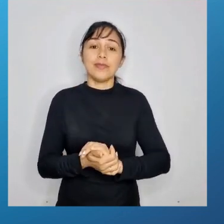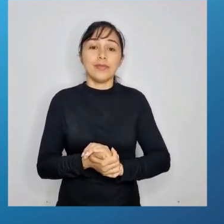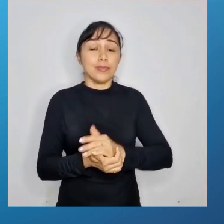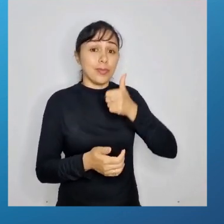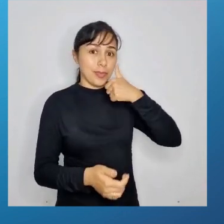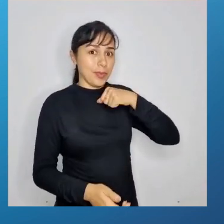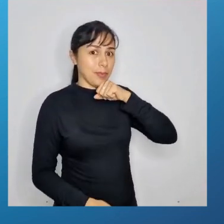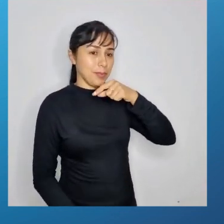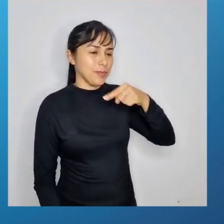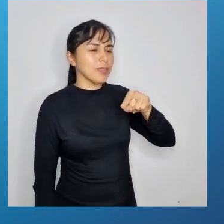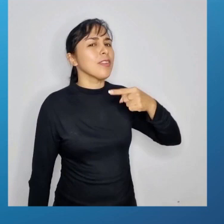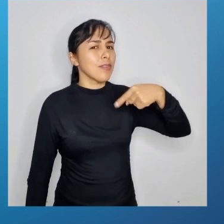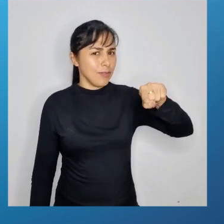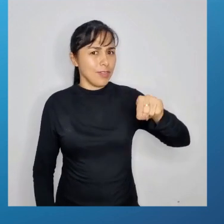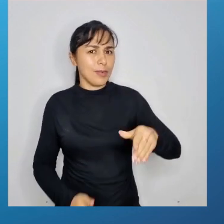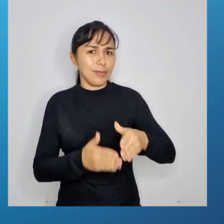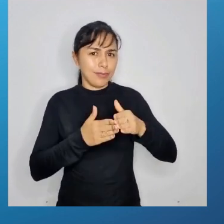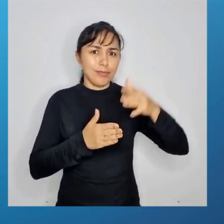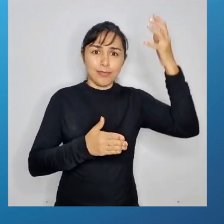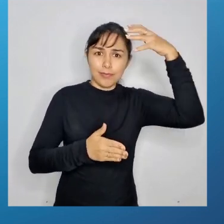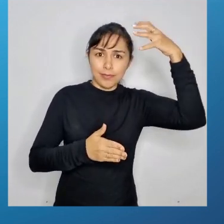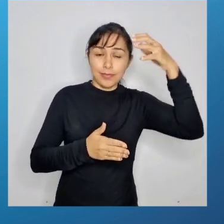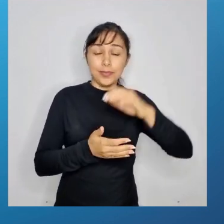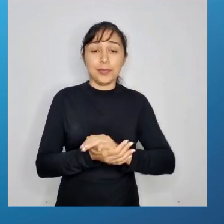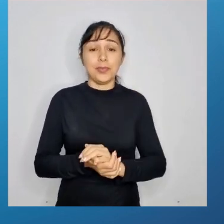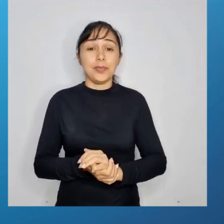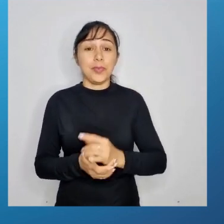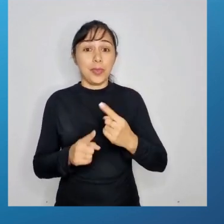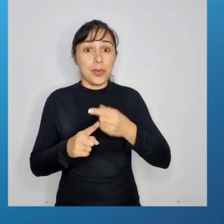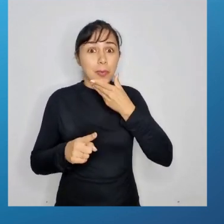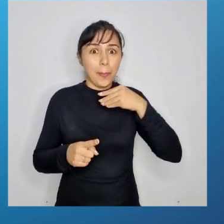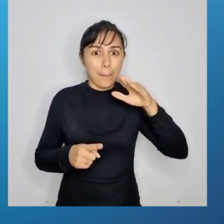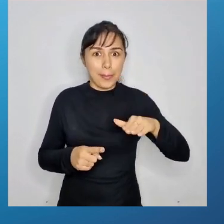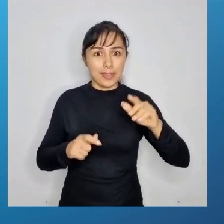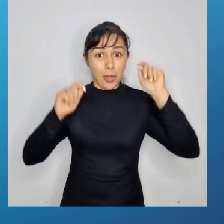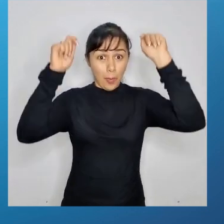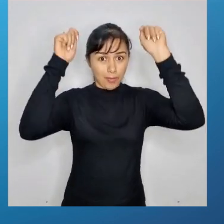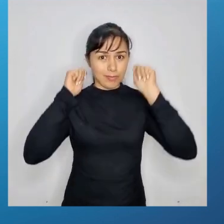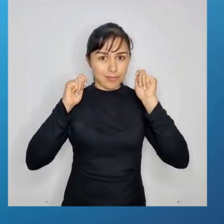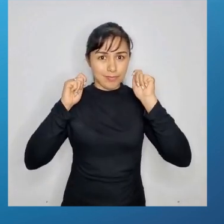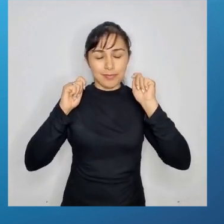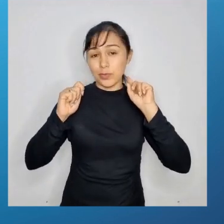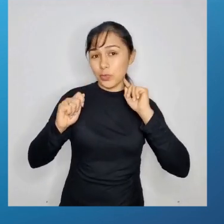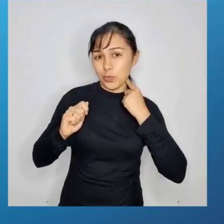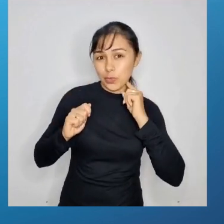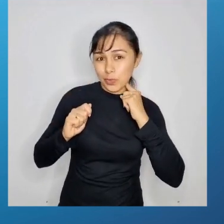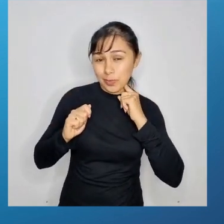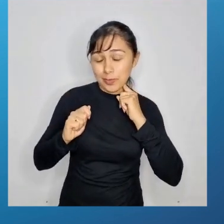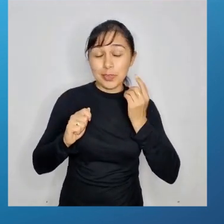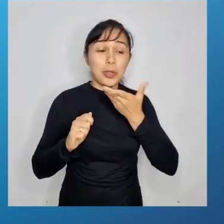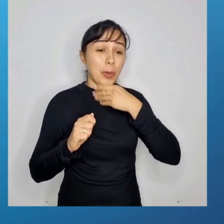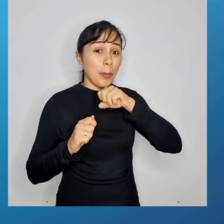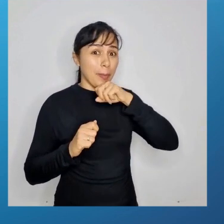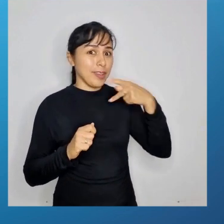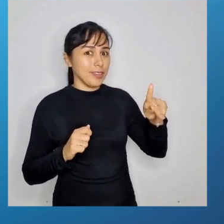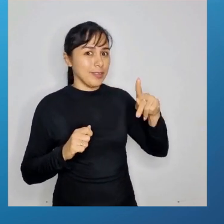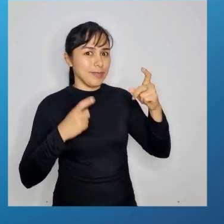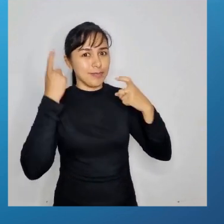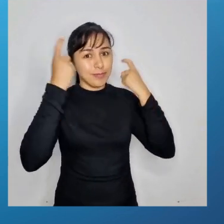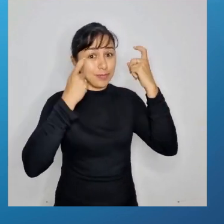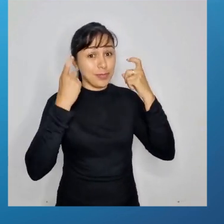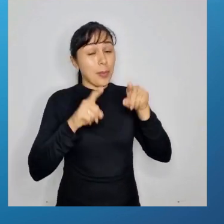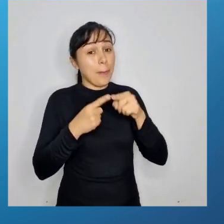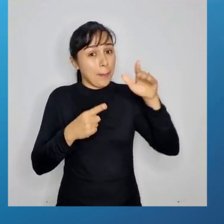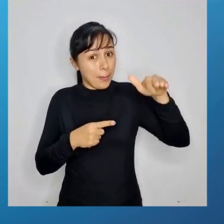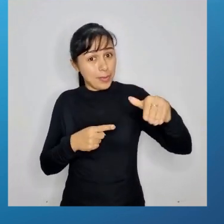para o banho, né? Está aqui o Armandinho com um sapo na cabeça, o pai preocupado. Ele está todo sujinho ali, mas ele está falando algo muito